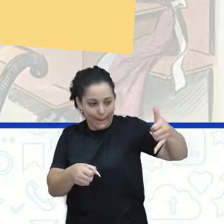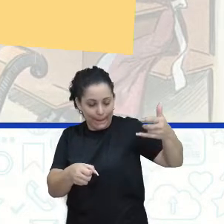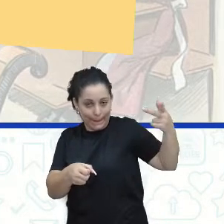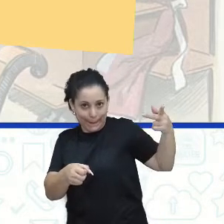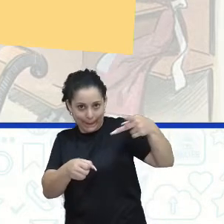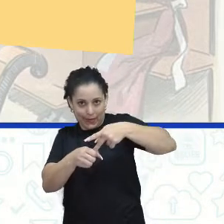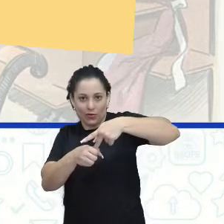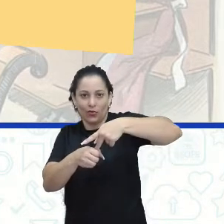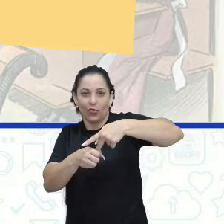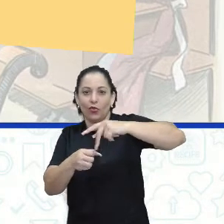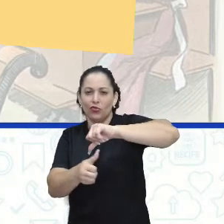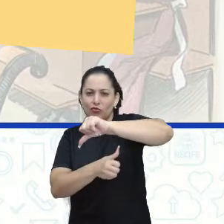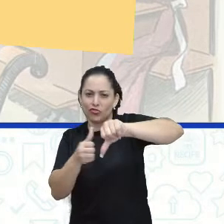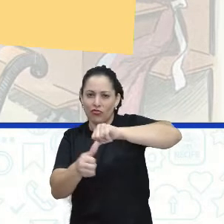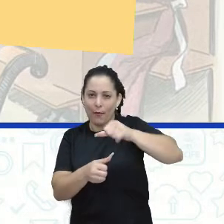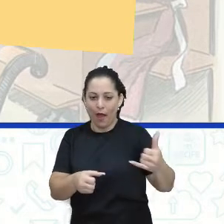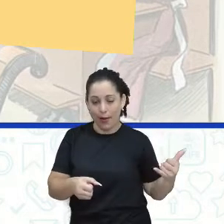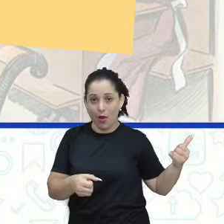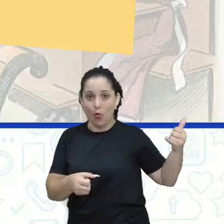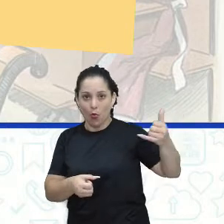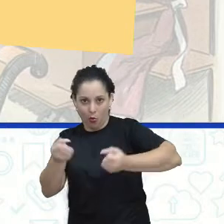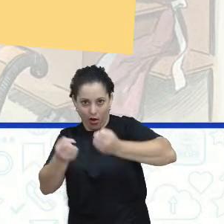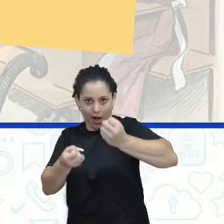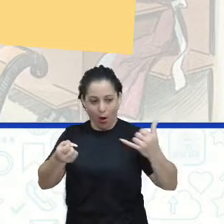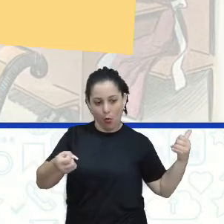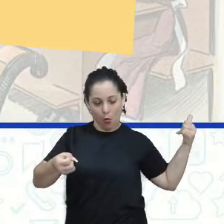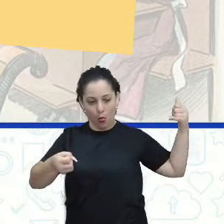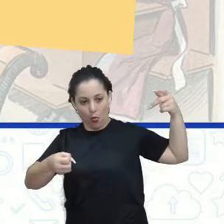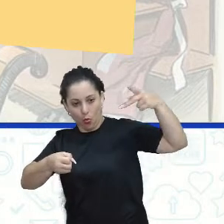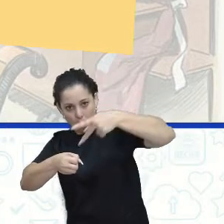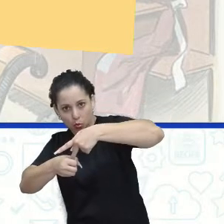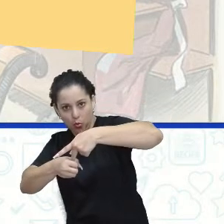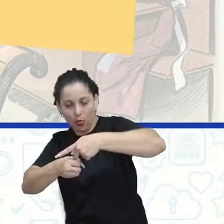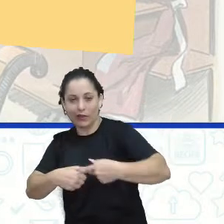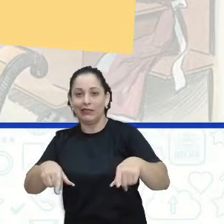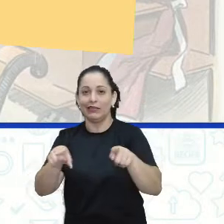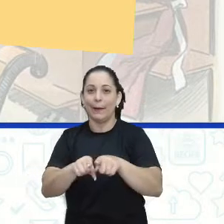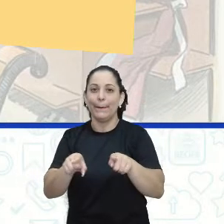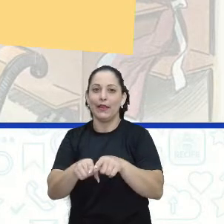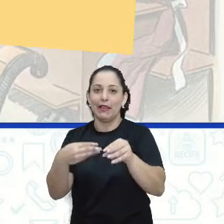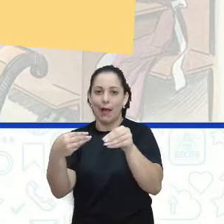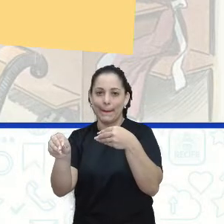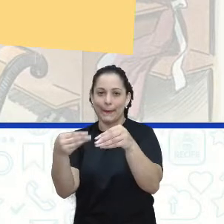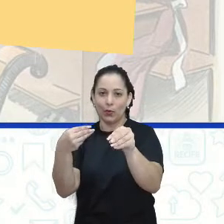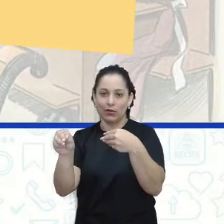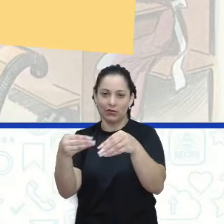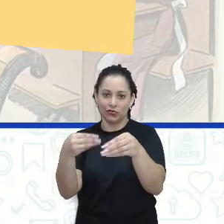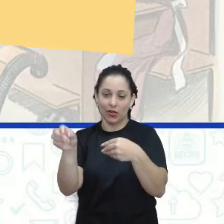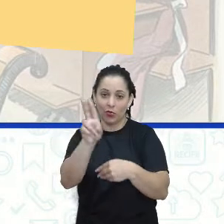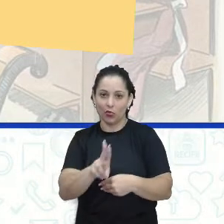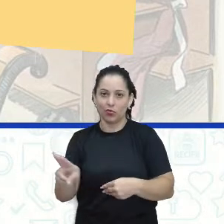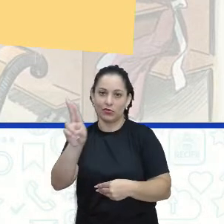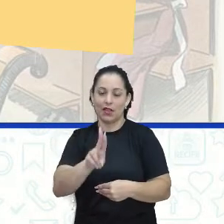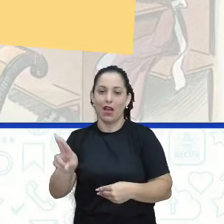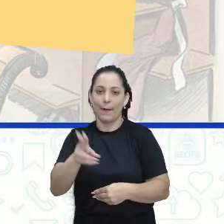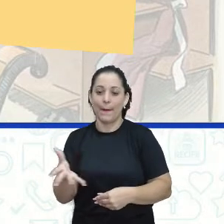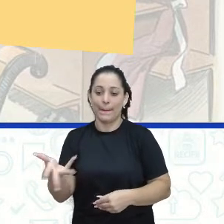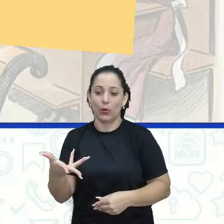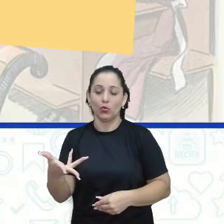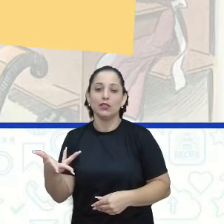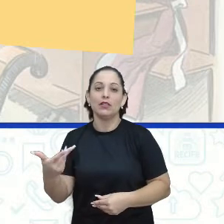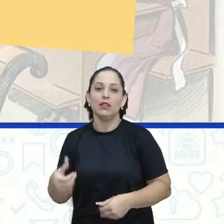fabricar combustíveis e os derivados do petróleo, dentre eles, por exemplo, a borracha, que seria utilizada na fabricação de pneus,